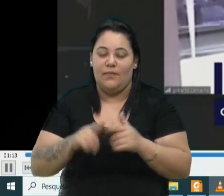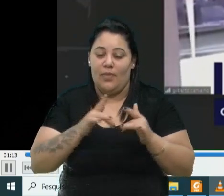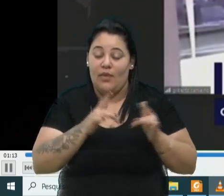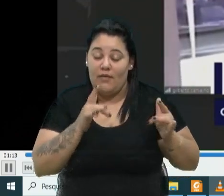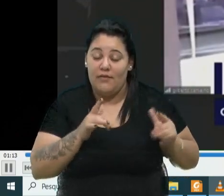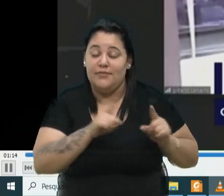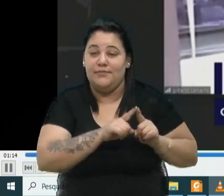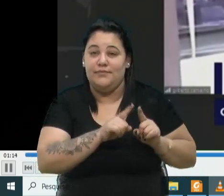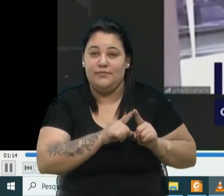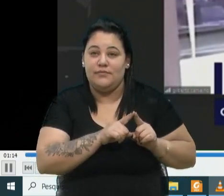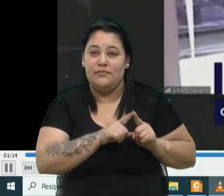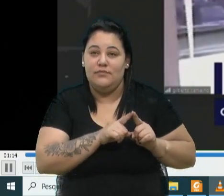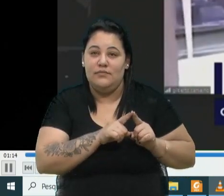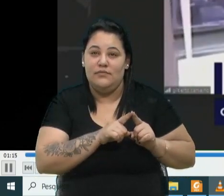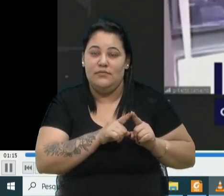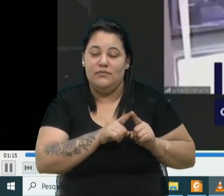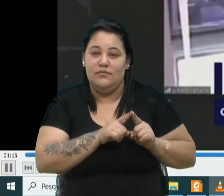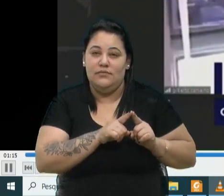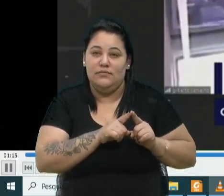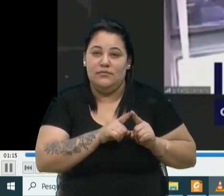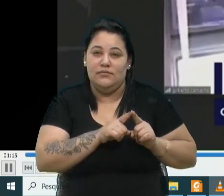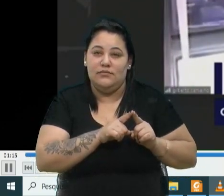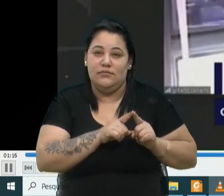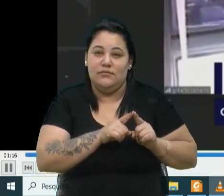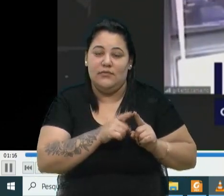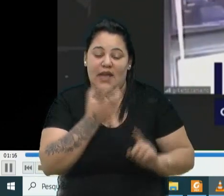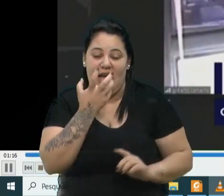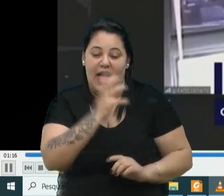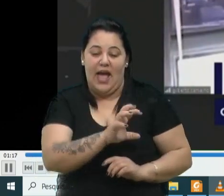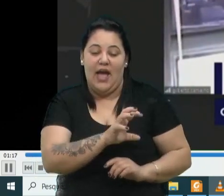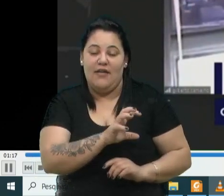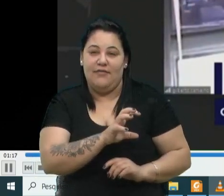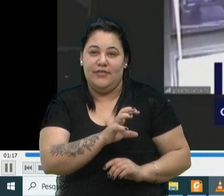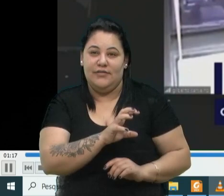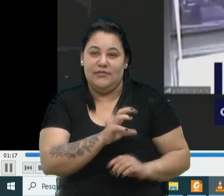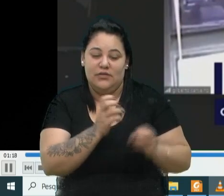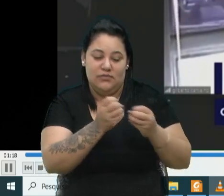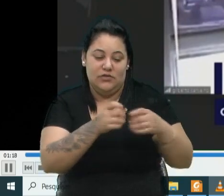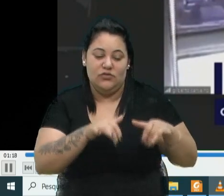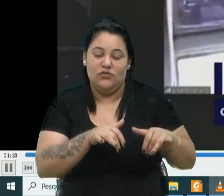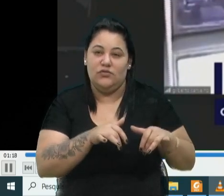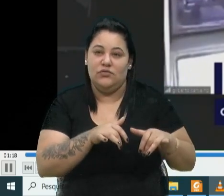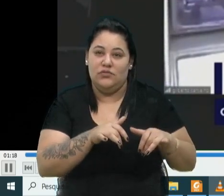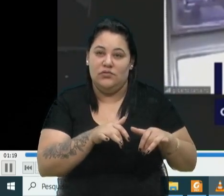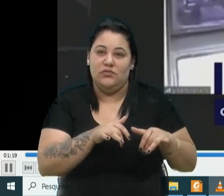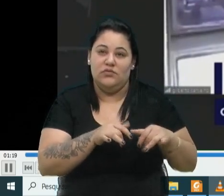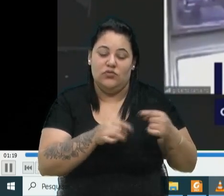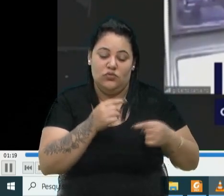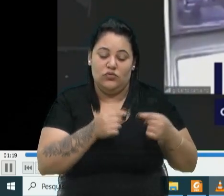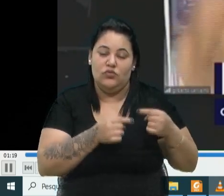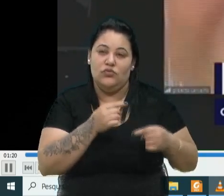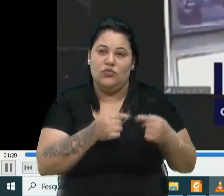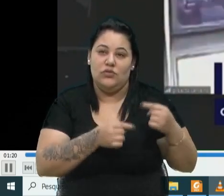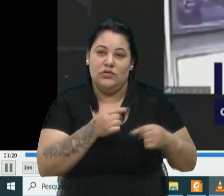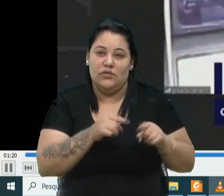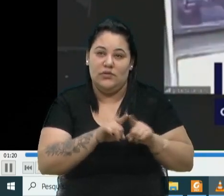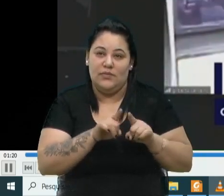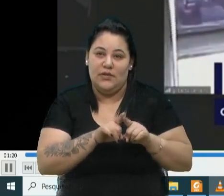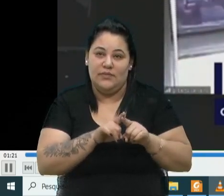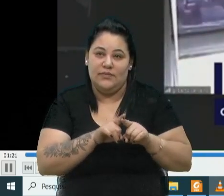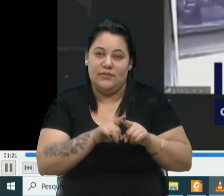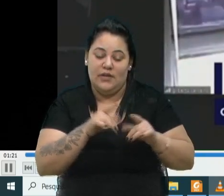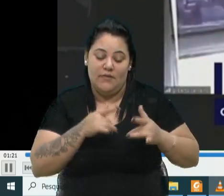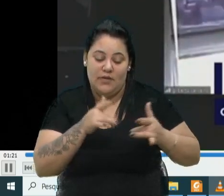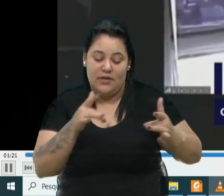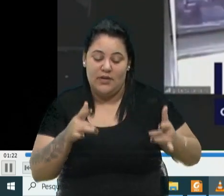do rompimento, do ódio que impede o diálogo, a fraternidade, a mão estendida,